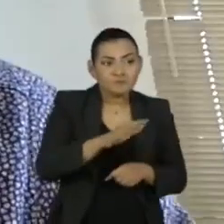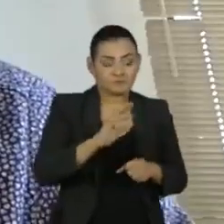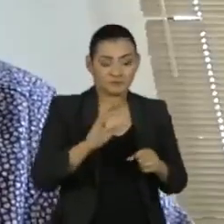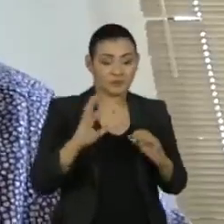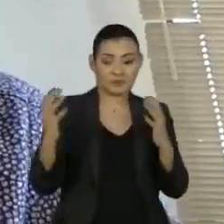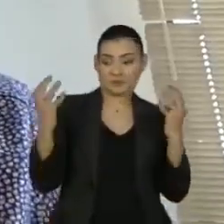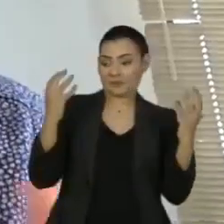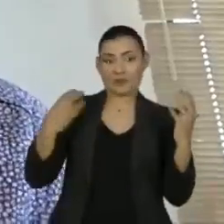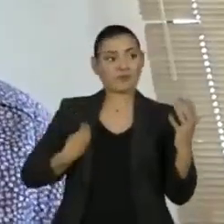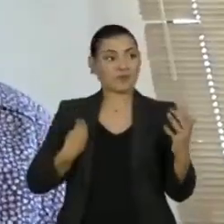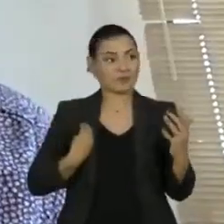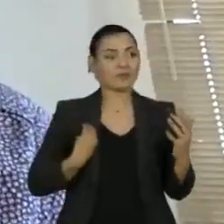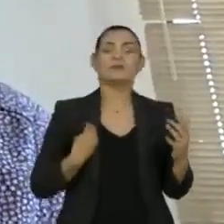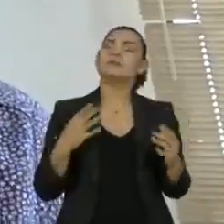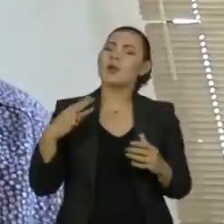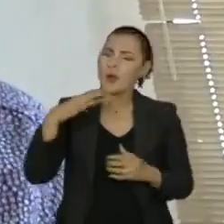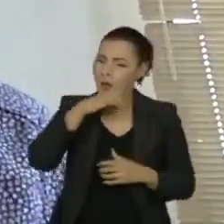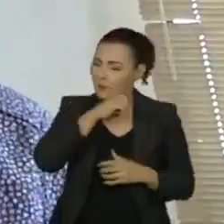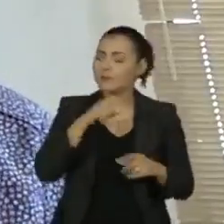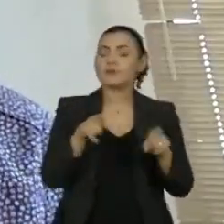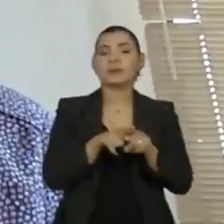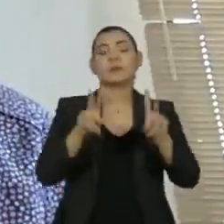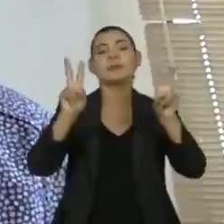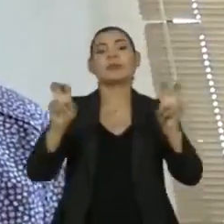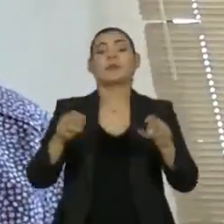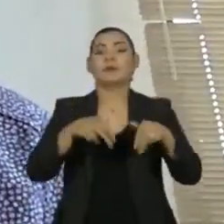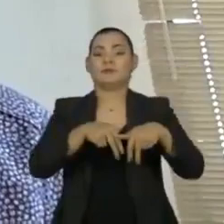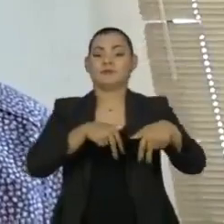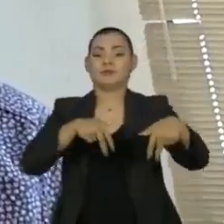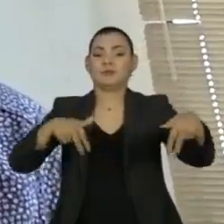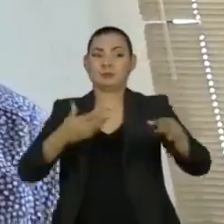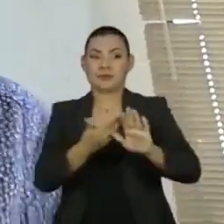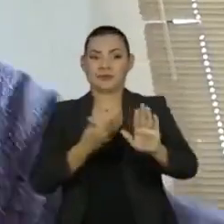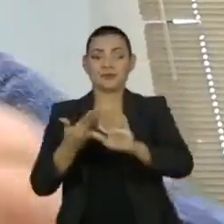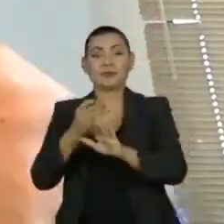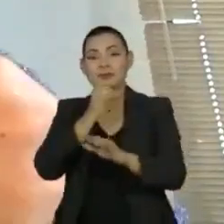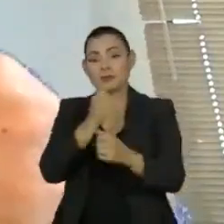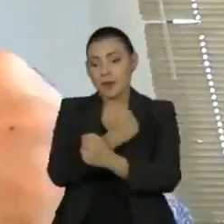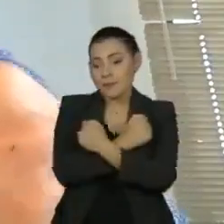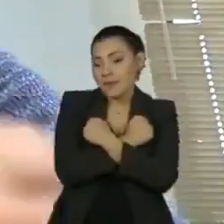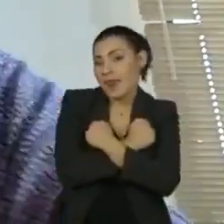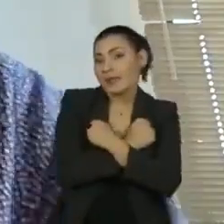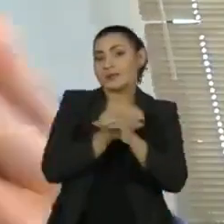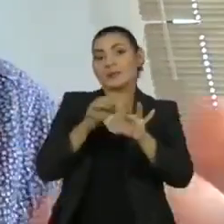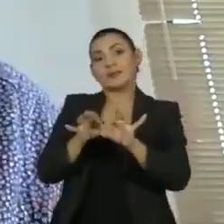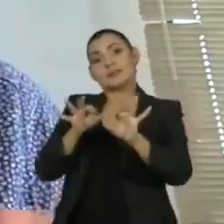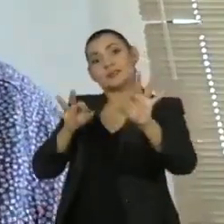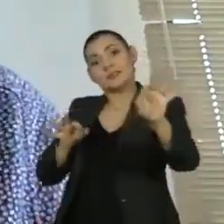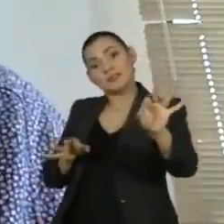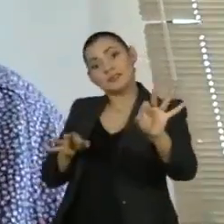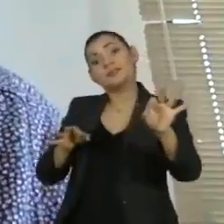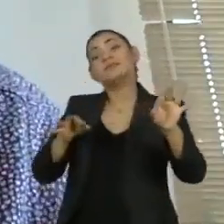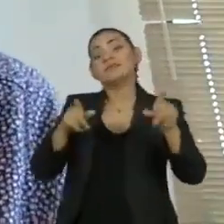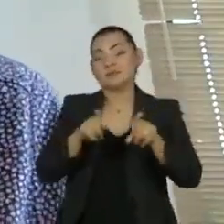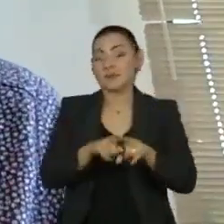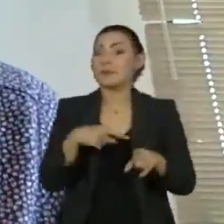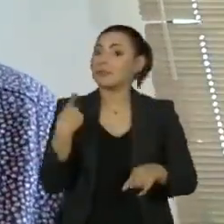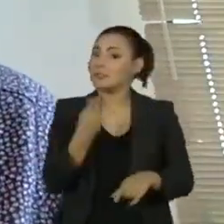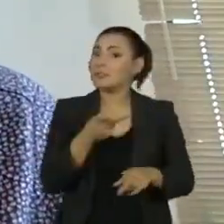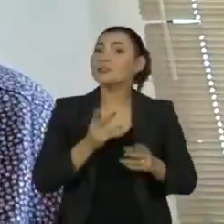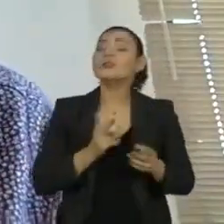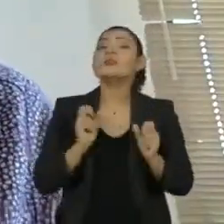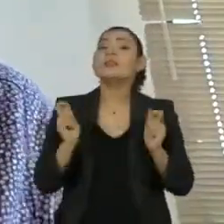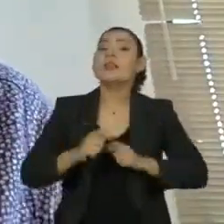Com certeza, Joyce. Como nós falamos hoje na questão do distanciamento social, o abraço é feito à distância. Daqui a pouco nós vamos